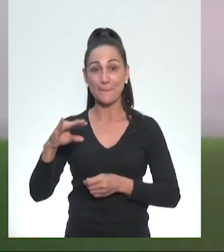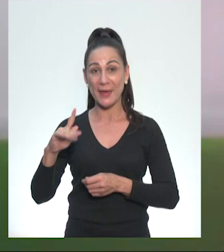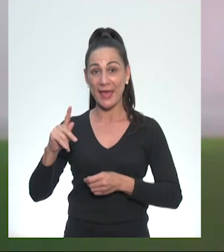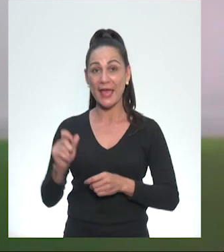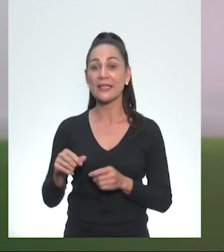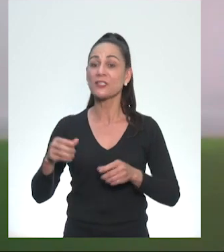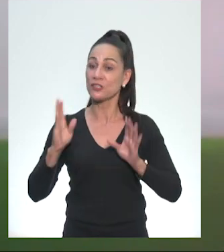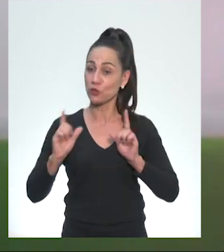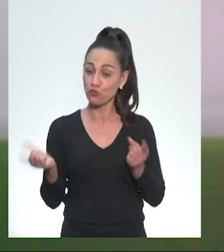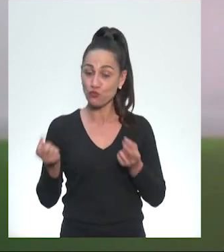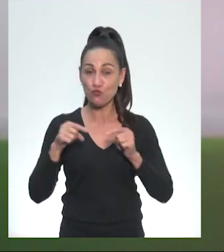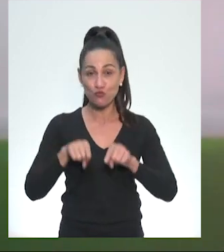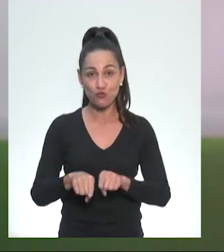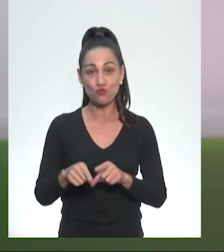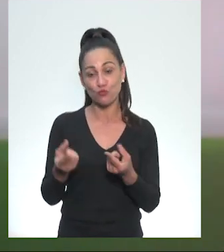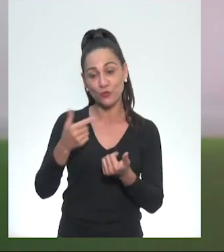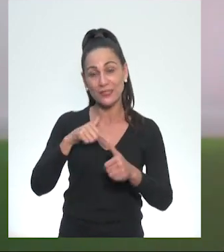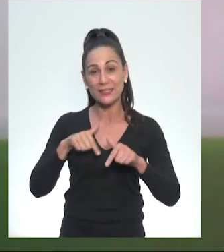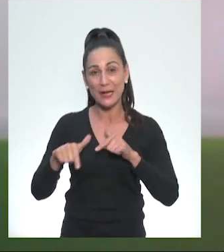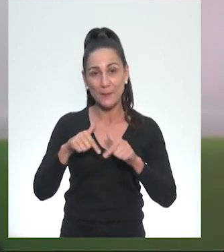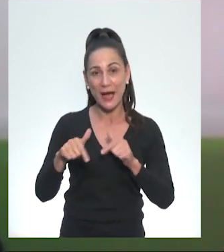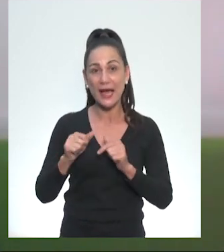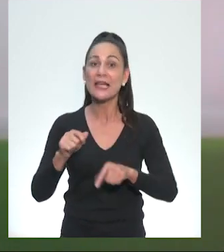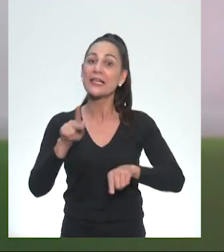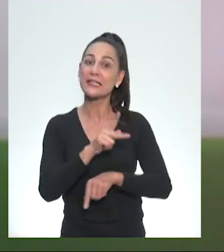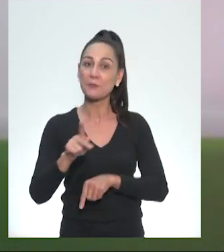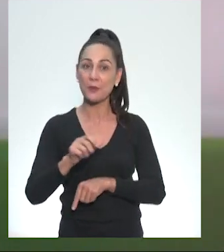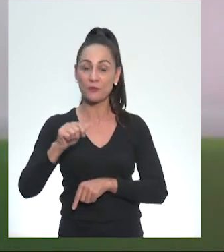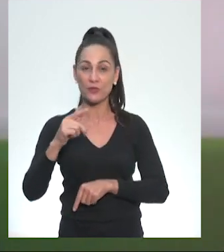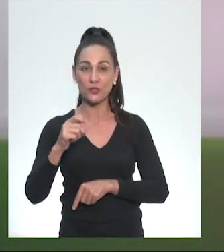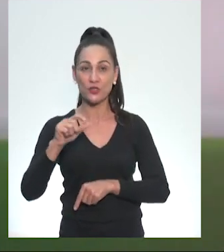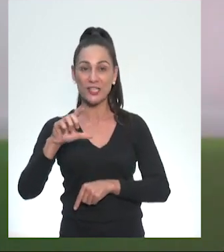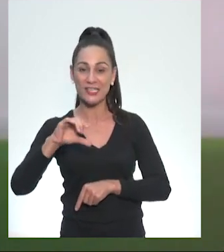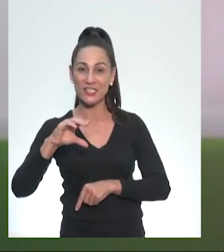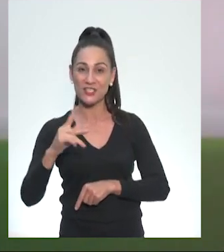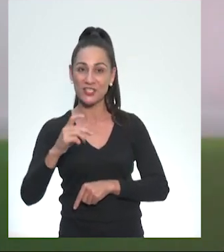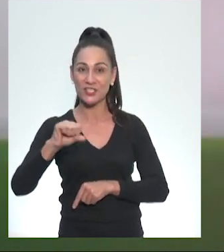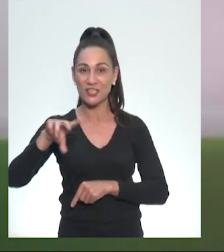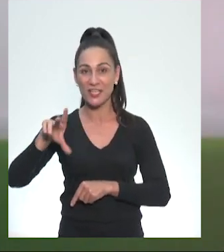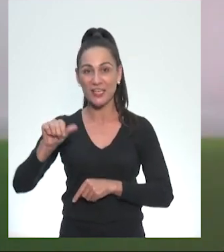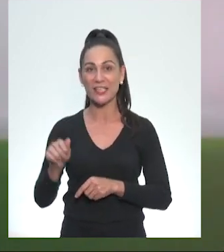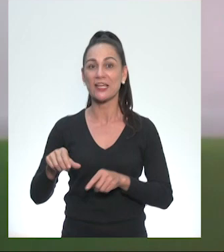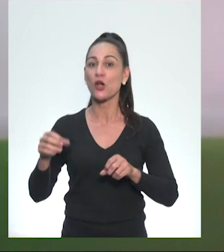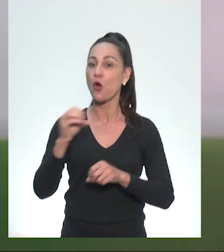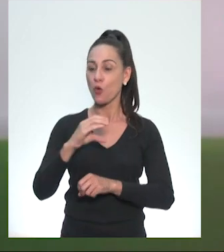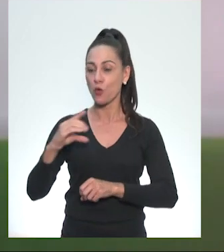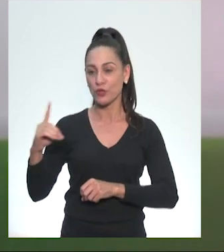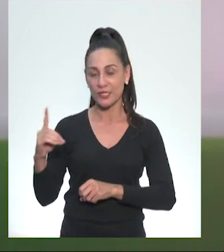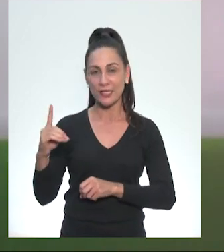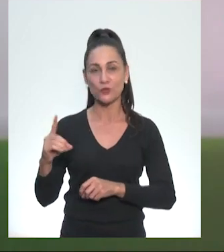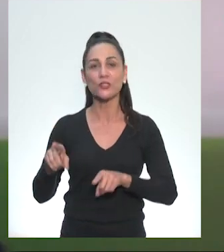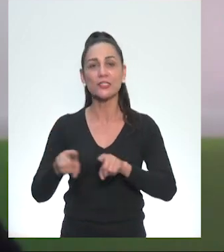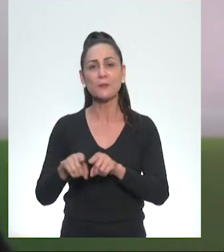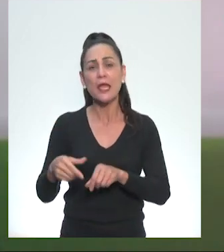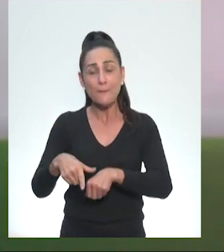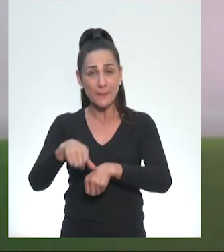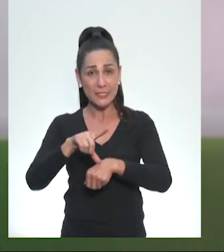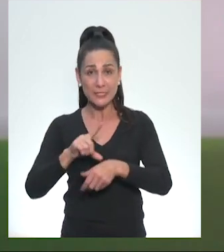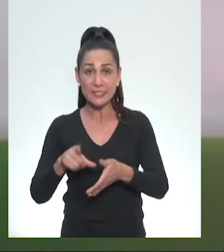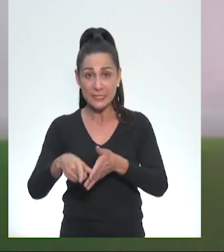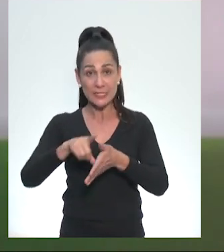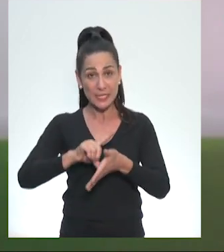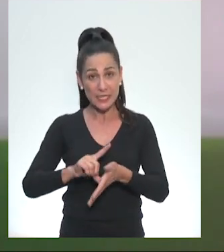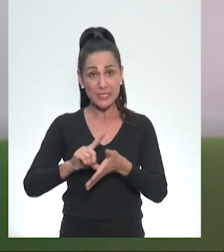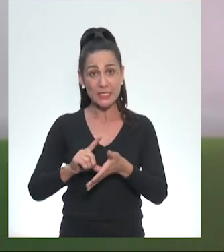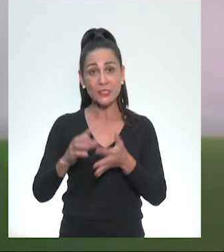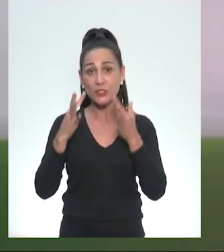na Secretaria de Educação, e a professora Sheila Aragão Caetano, coordenadora da Trends. Mas antes de a gente falar